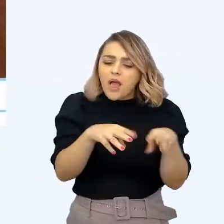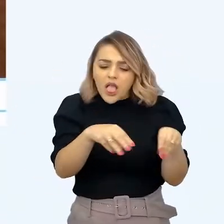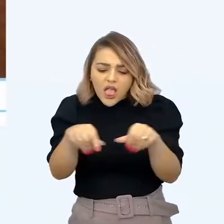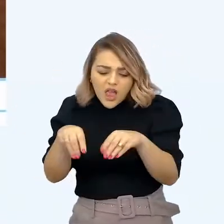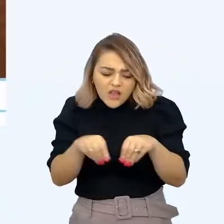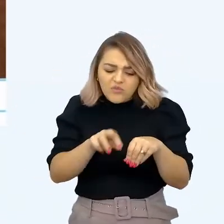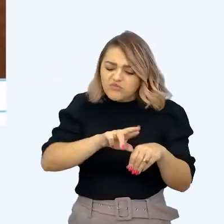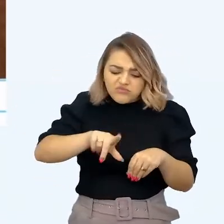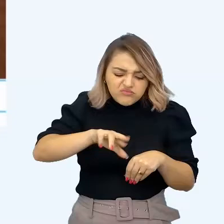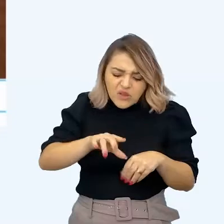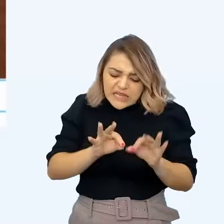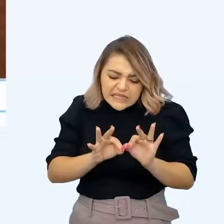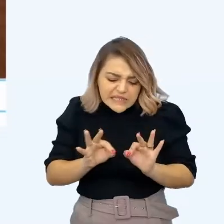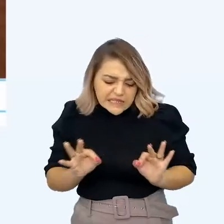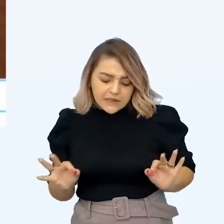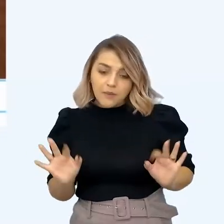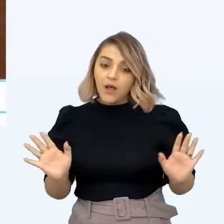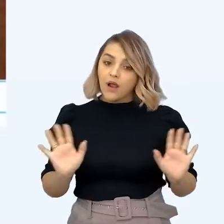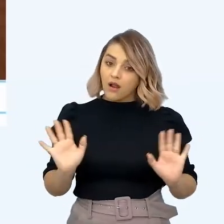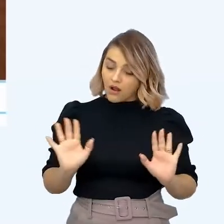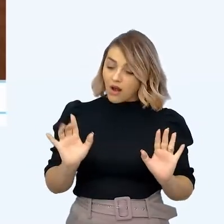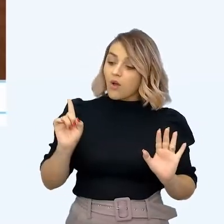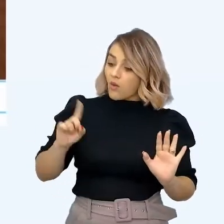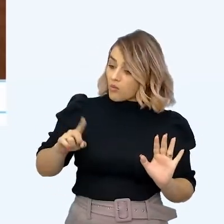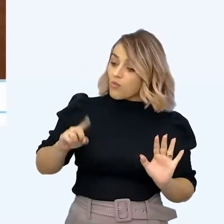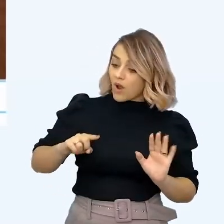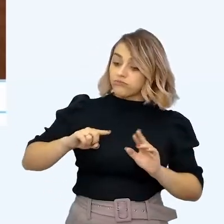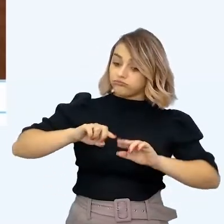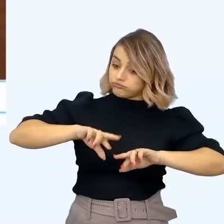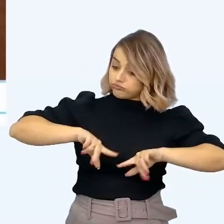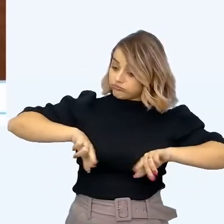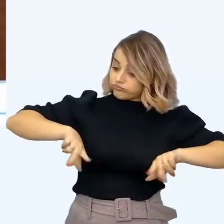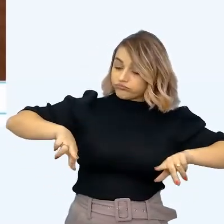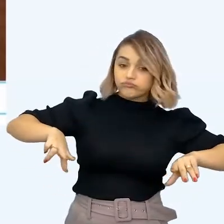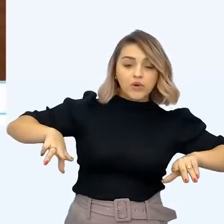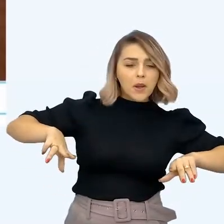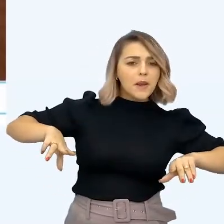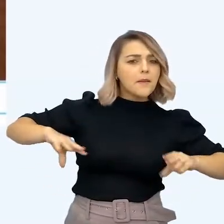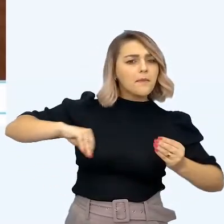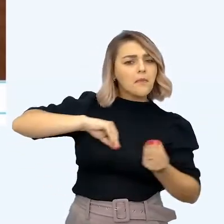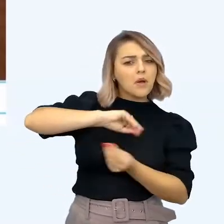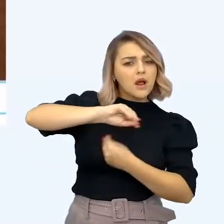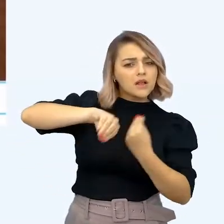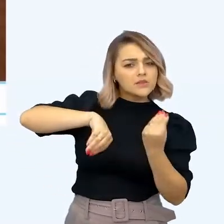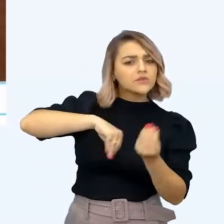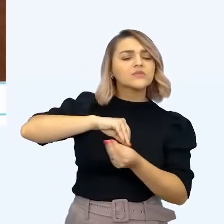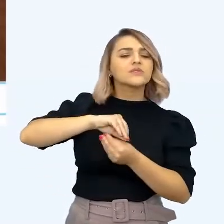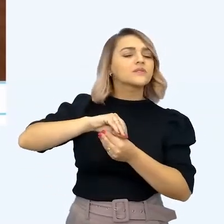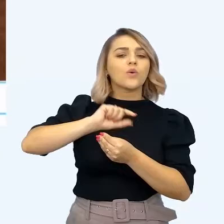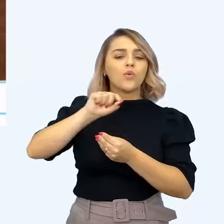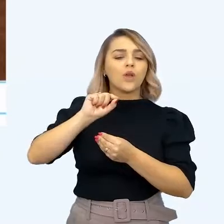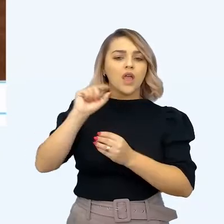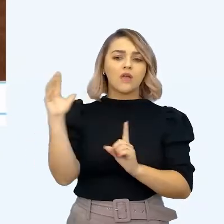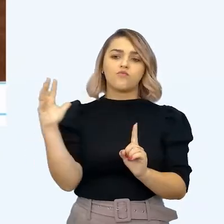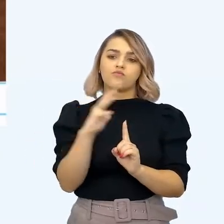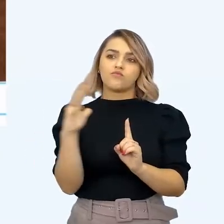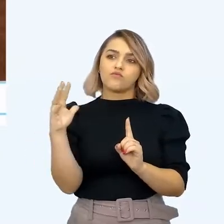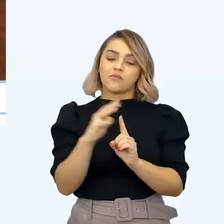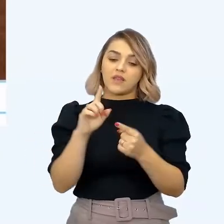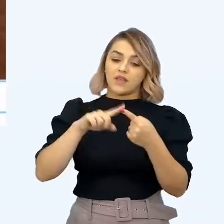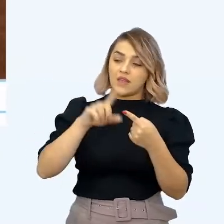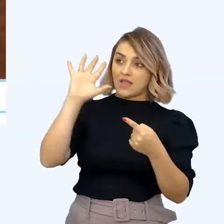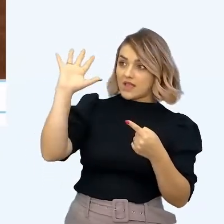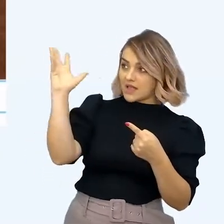amontoado de materiais, mas resultava de uma complexa interação de inúmeros fatores, como clima, organismos e topografia,